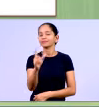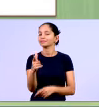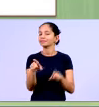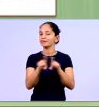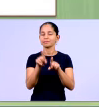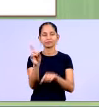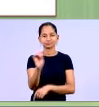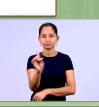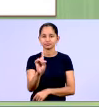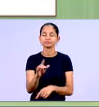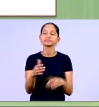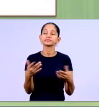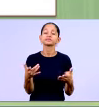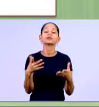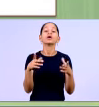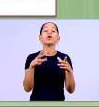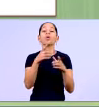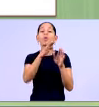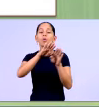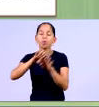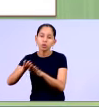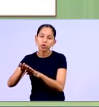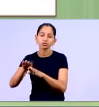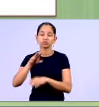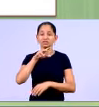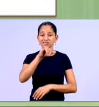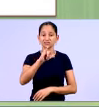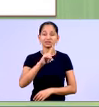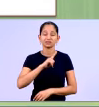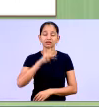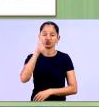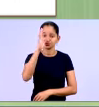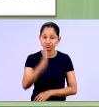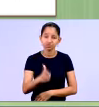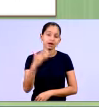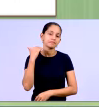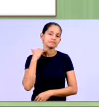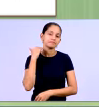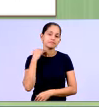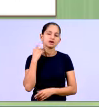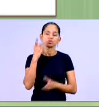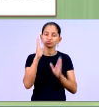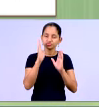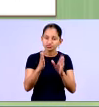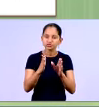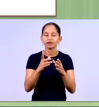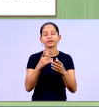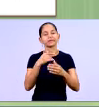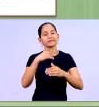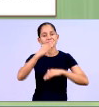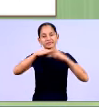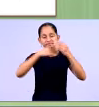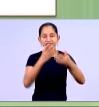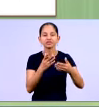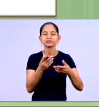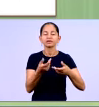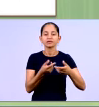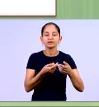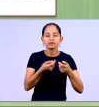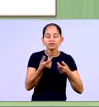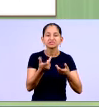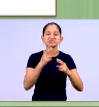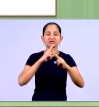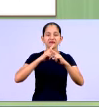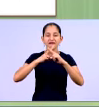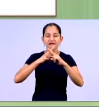Que exerça atividade de banco comercial, investimentos e desenvolvimento, de caixa econômica,